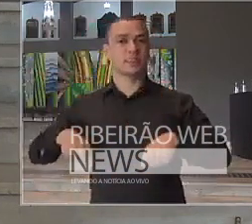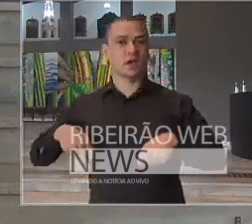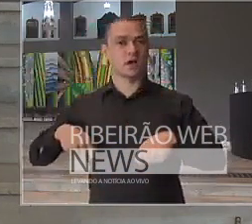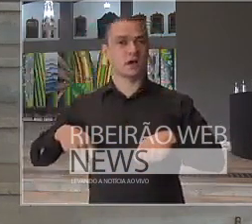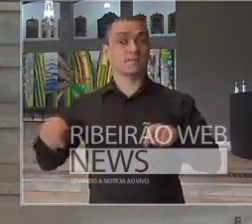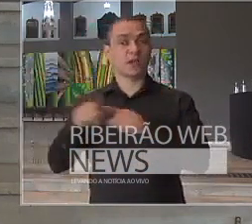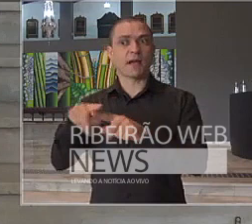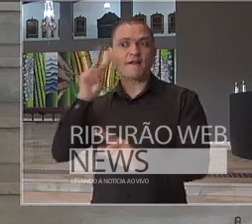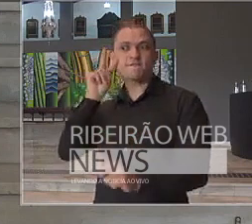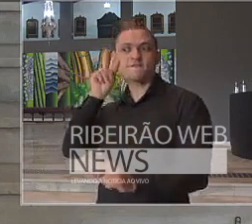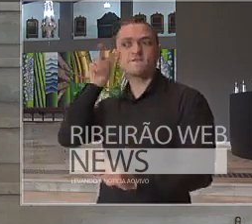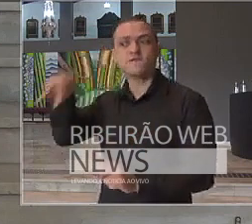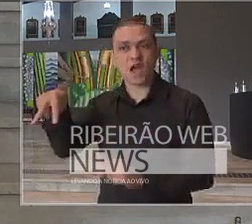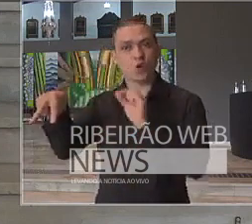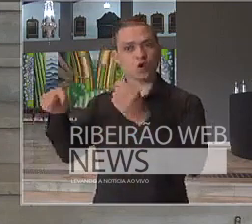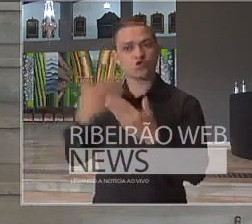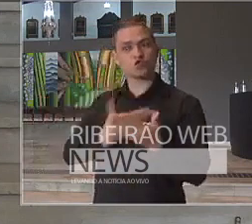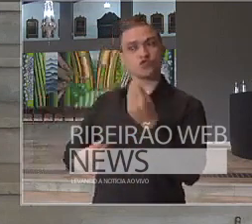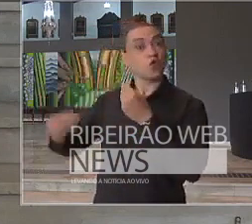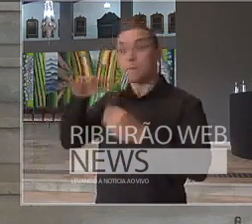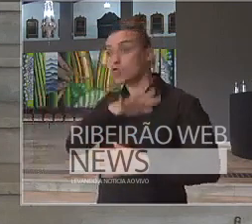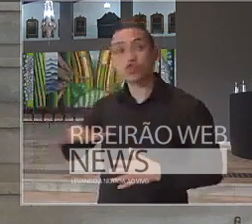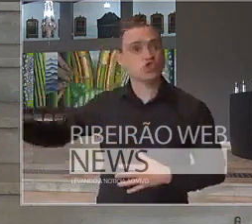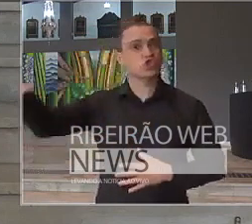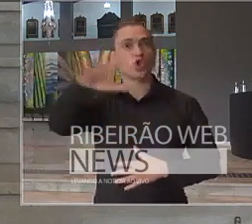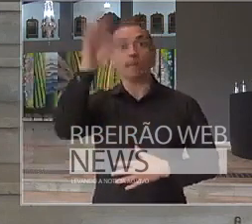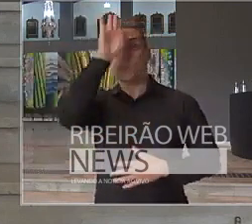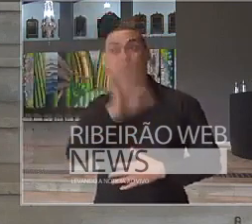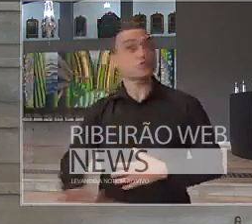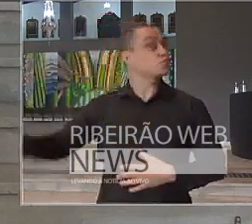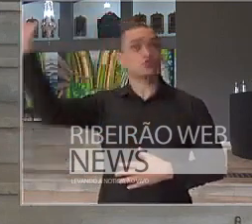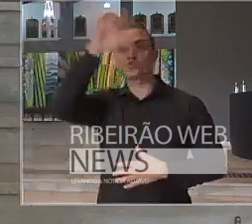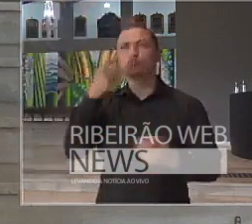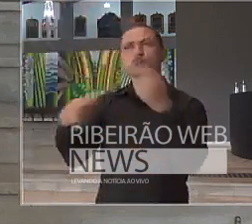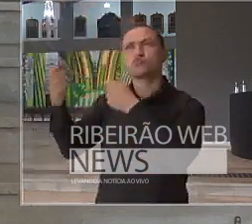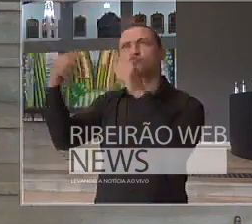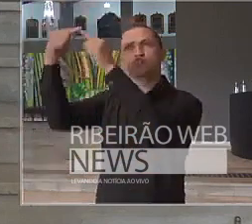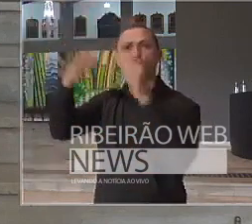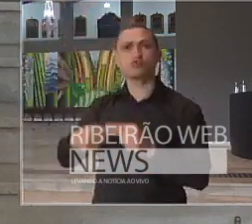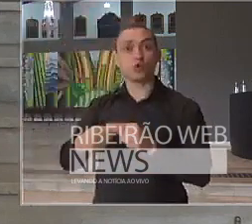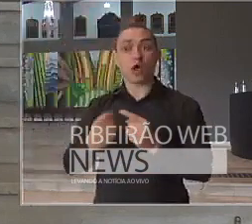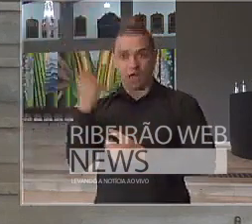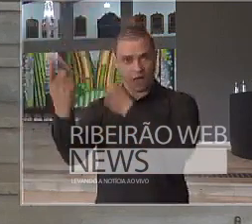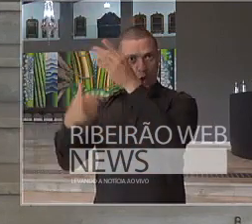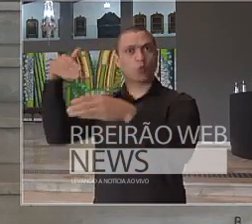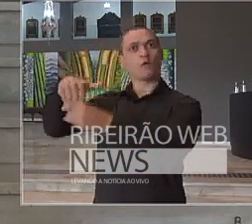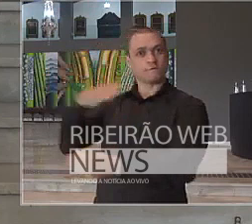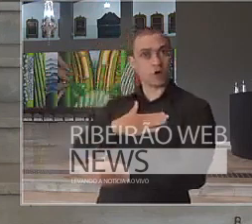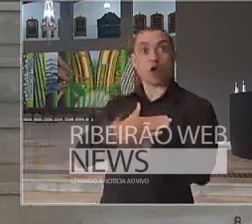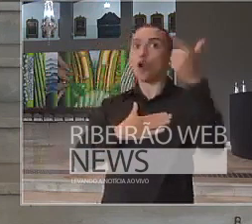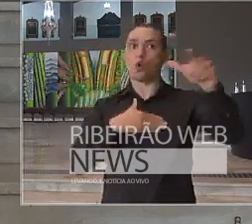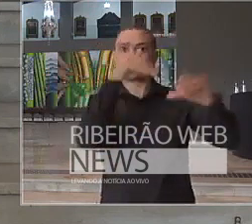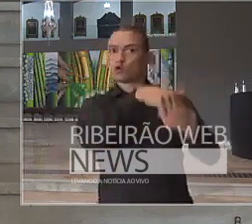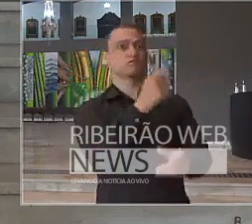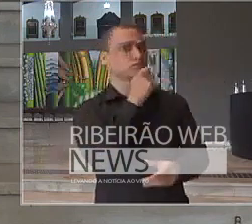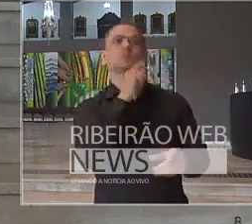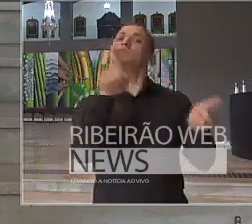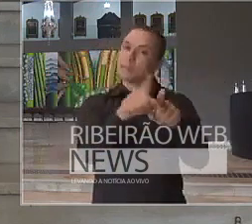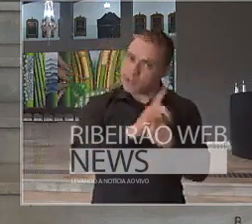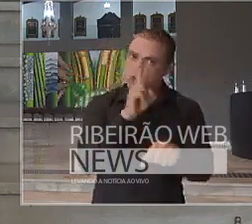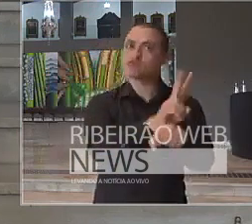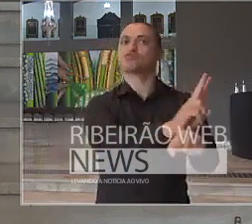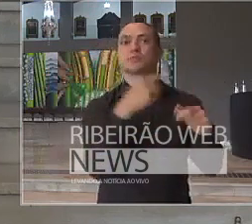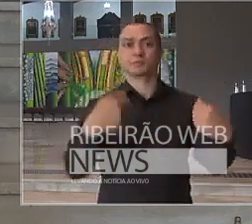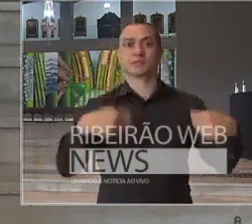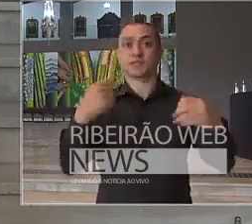e visão para governar para todos os brasileiros os que elegeram e os que não elegeram